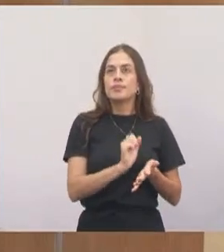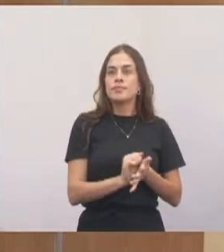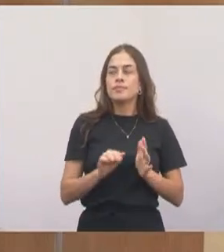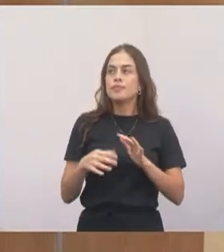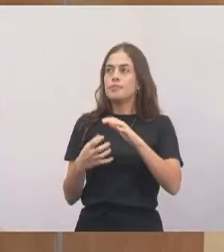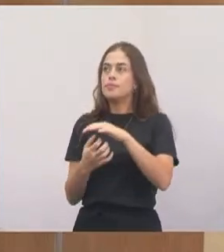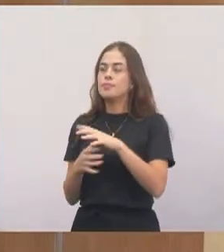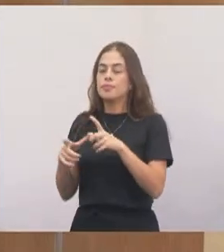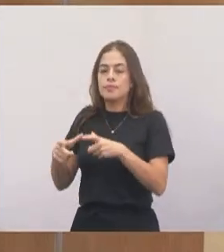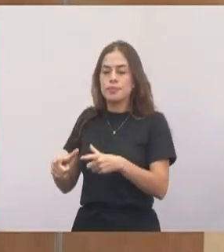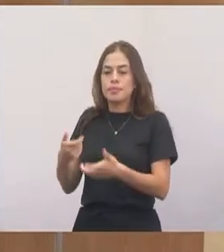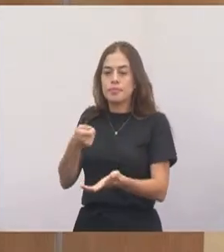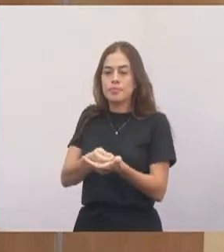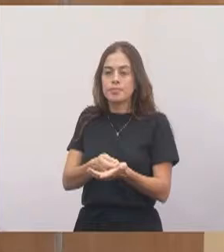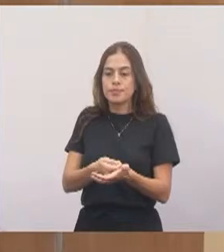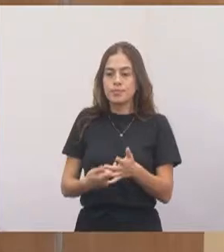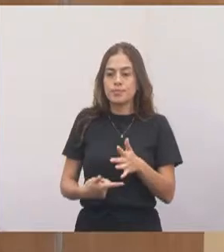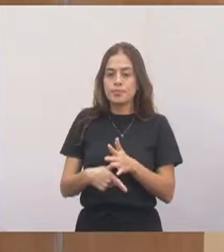de prévia